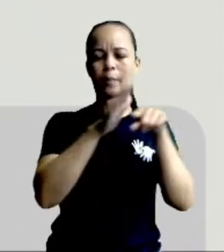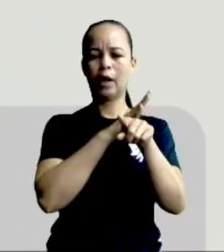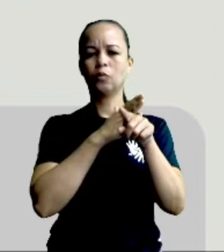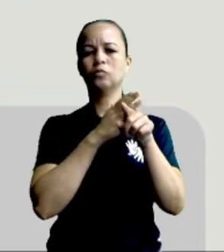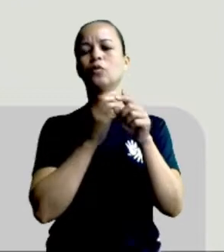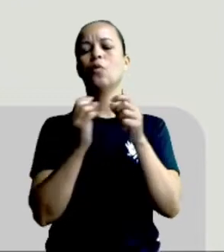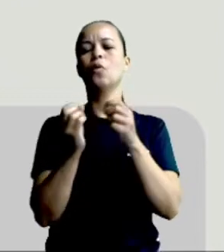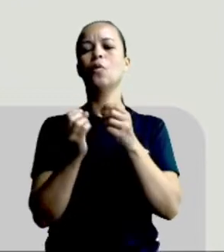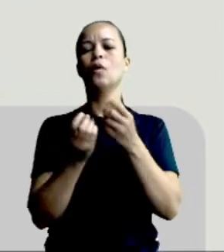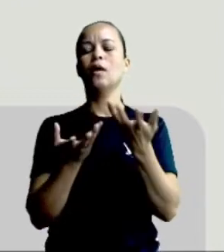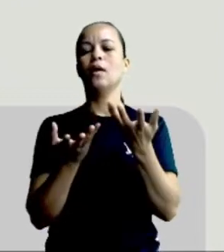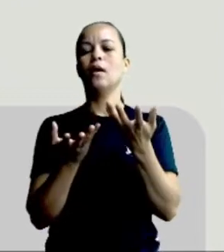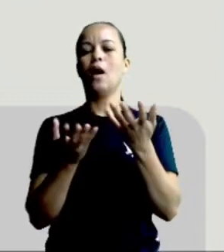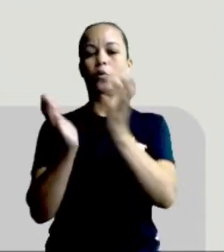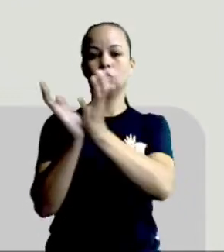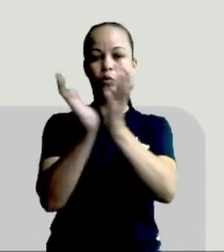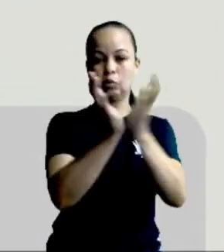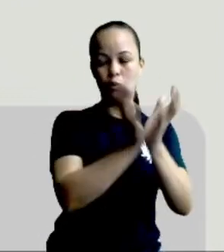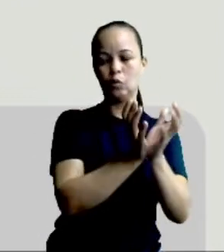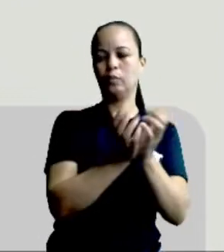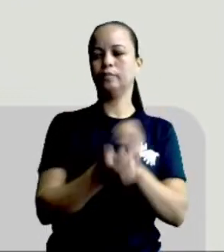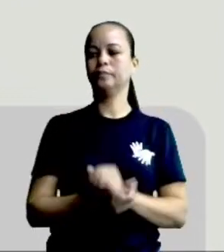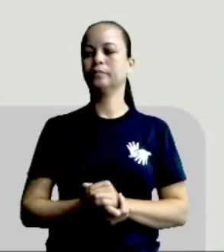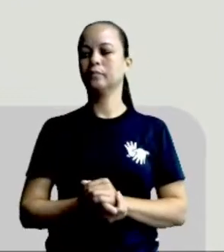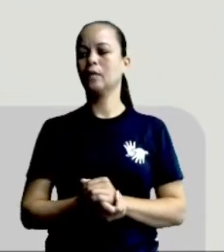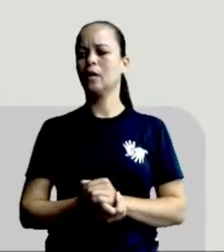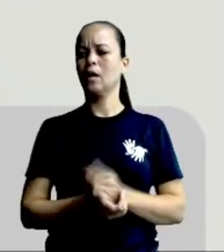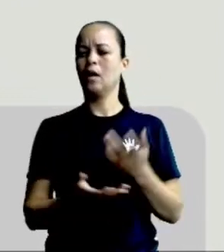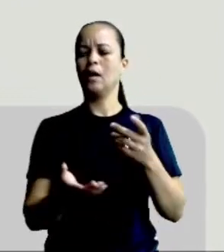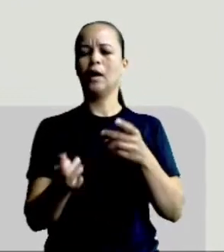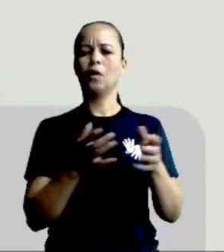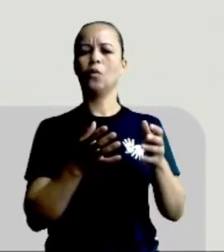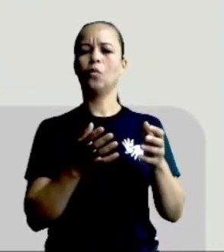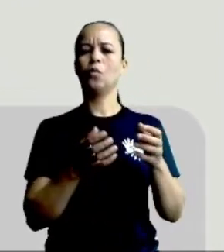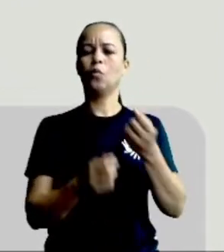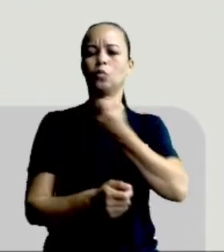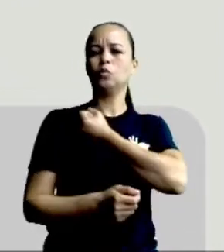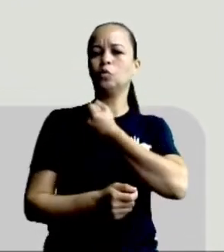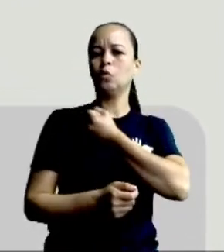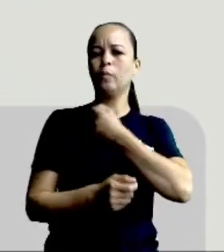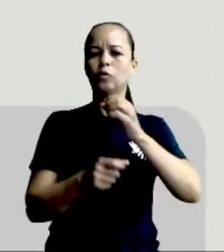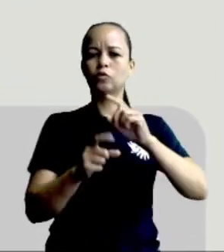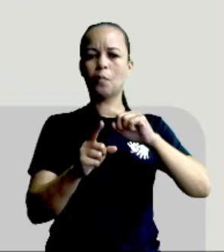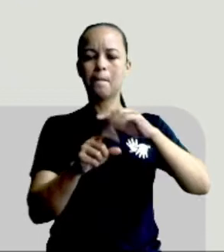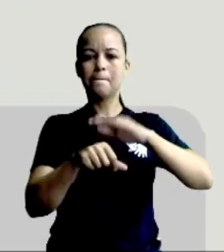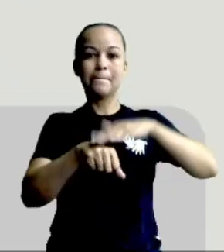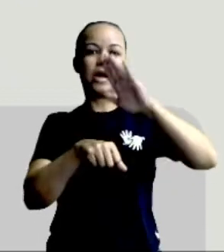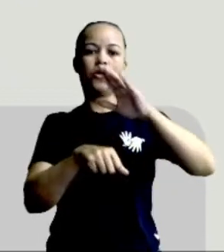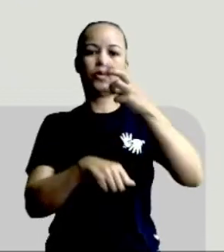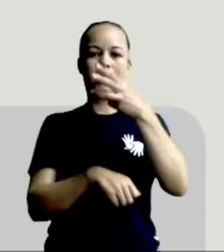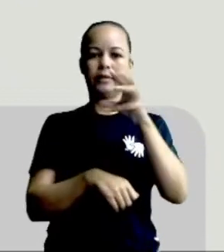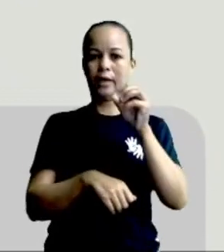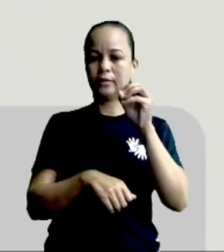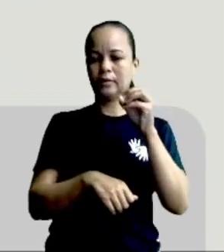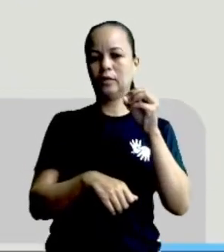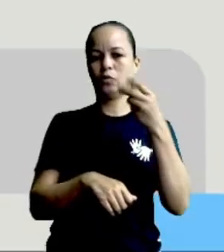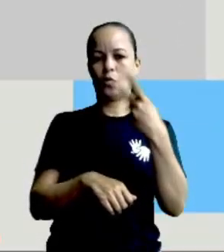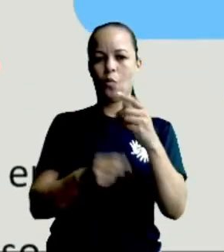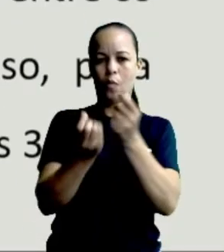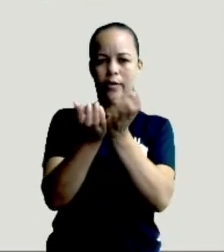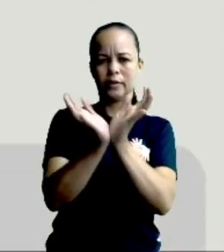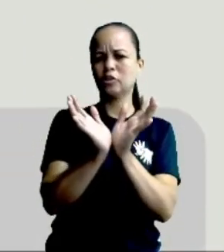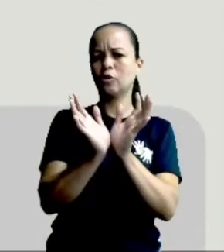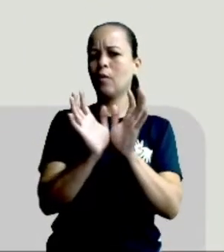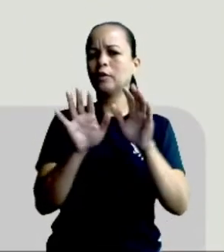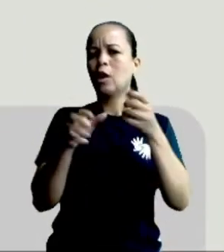quantas possibilidades há para formar números maiores que 300 com essas cartas. Então, vamos lá.